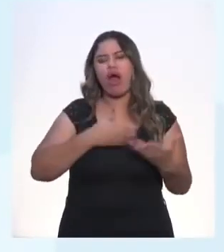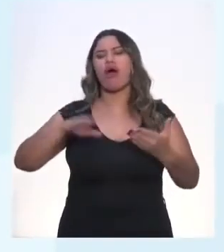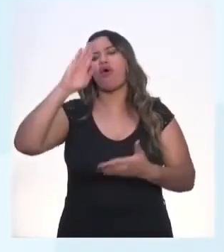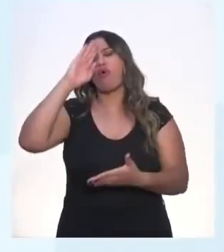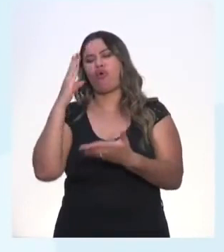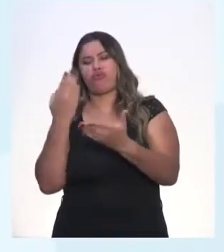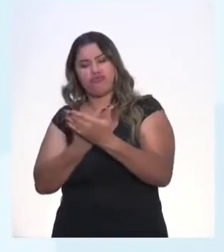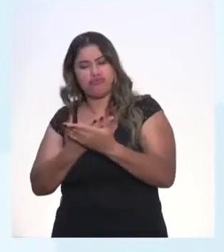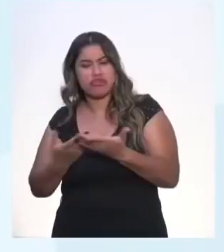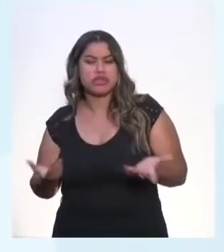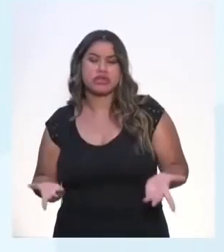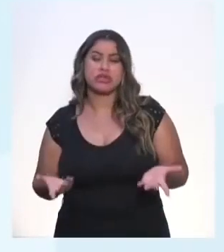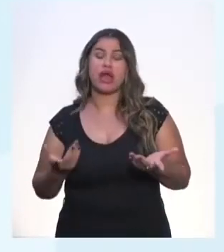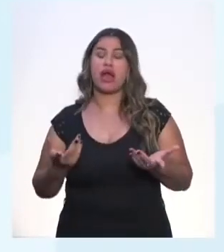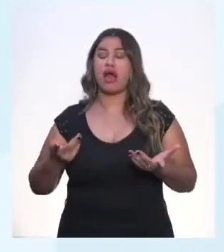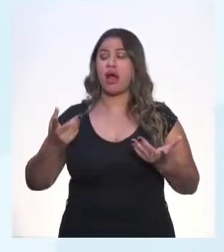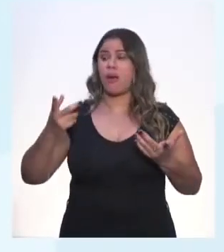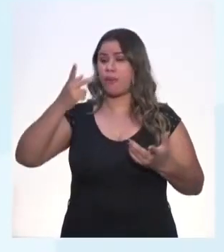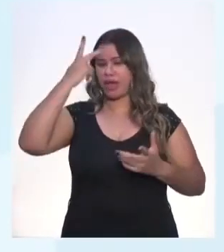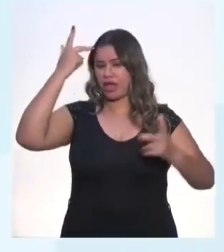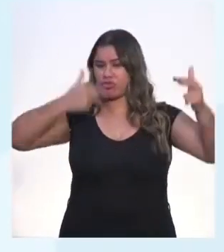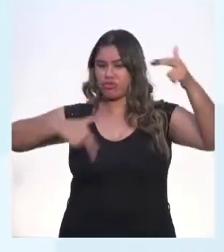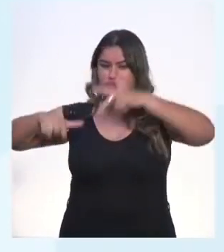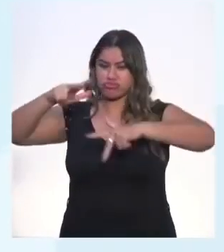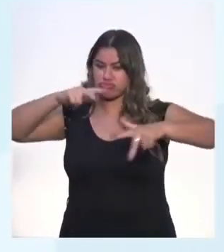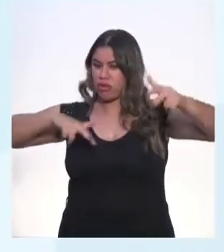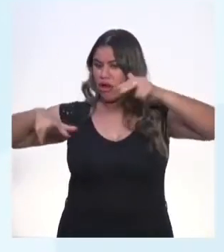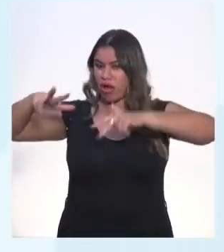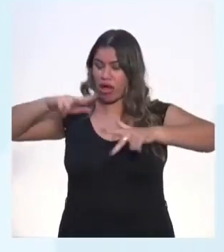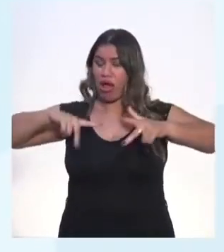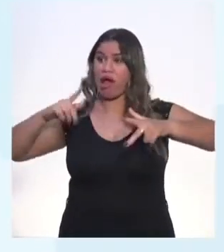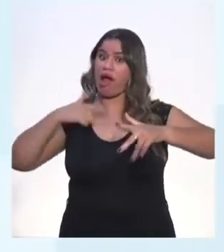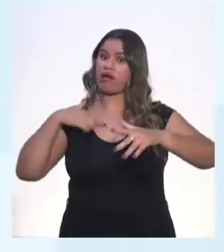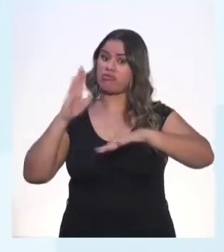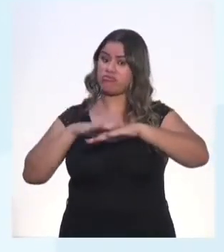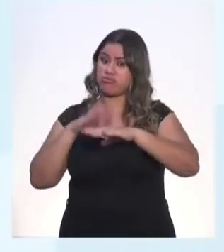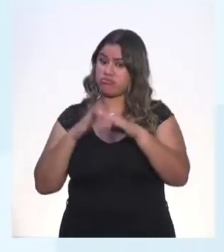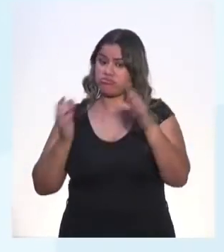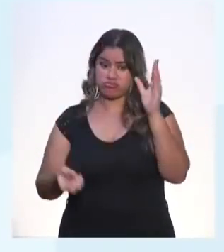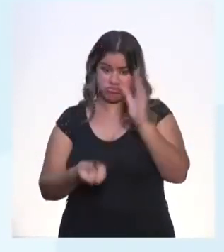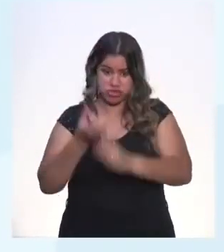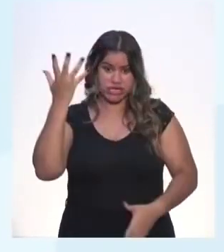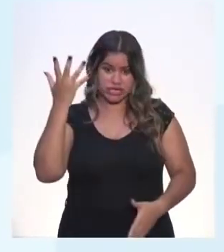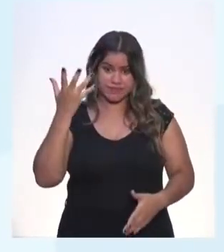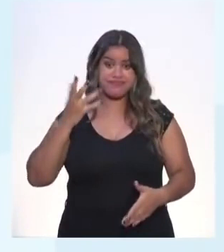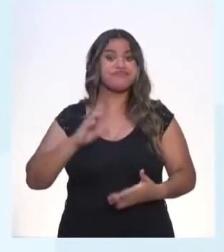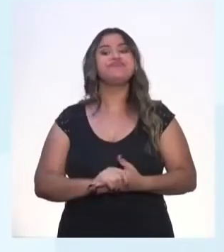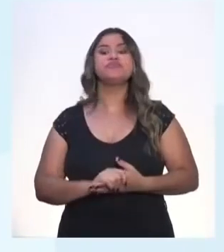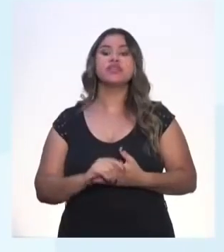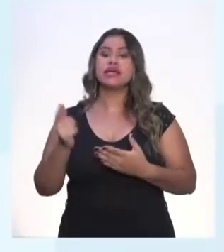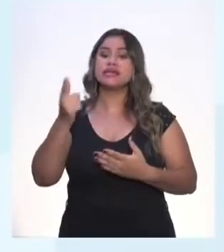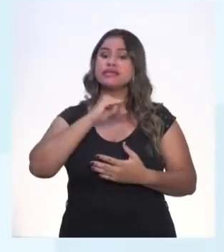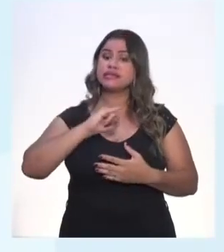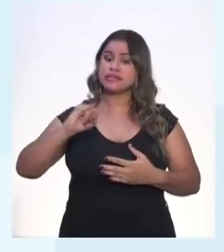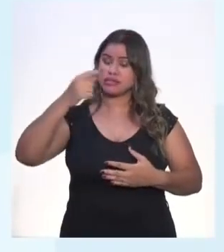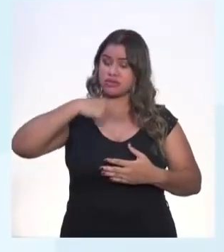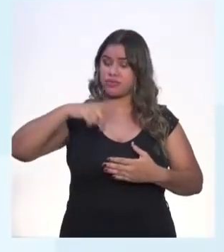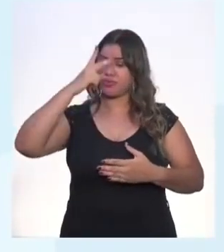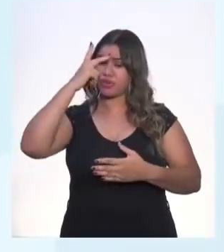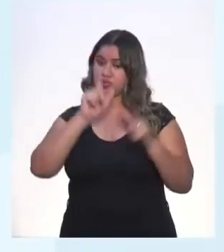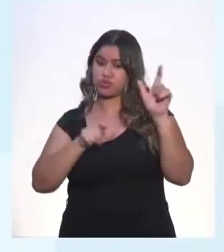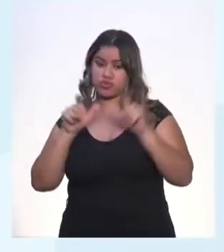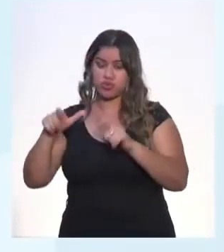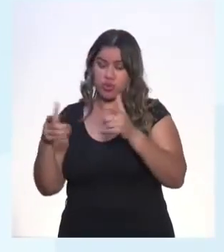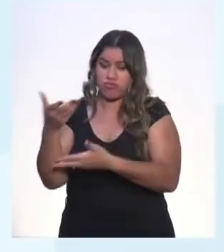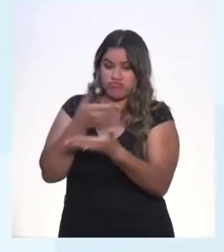com as pessoas, com o mundo ao nosso redor, a gente constrói. E, justamente, se nós construímos a nossa relação com as outras